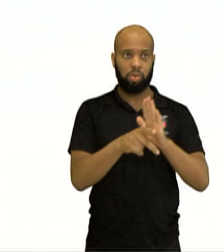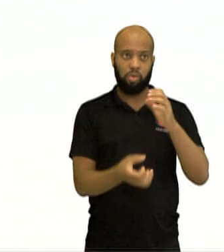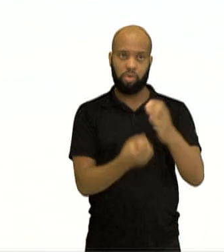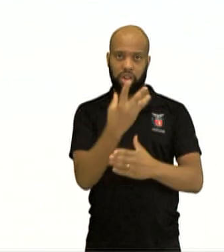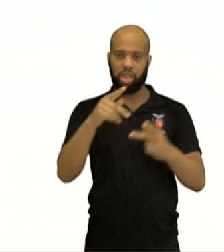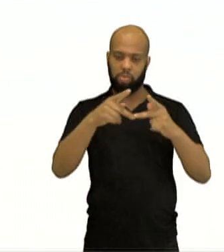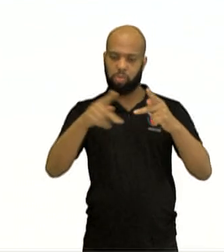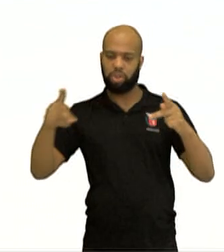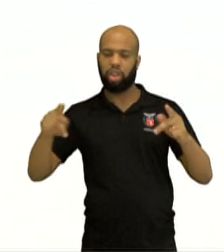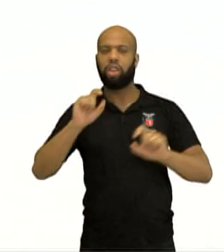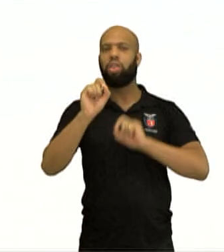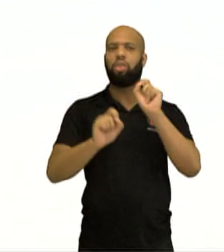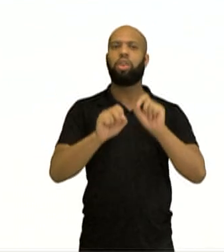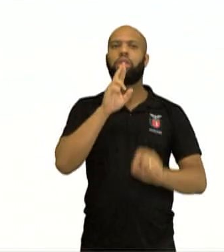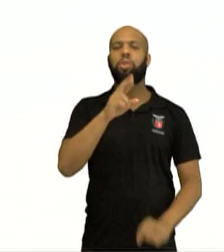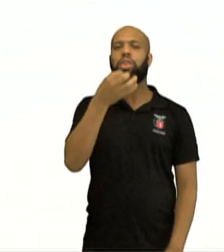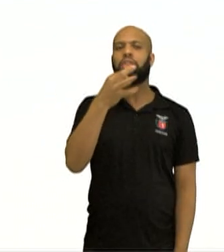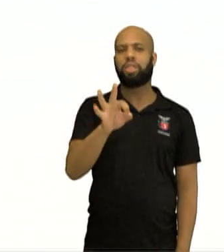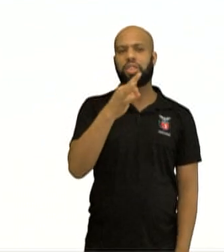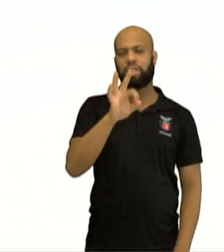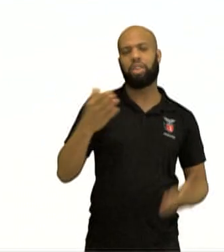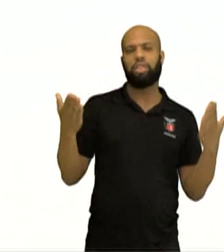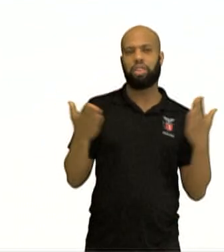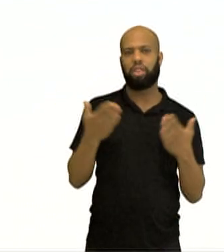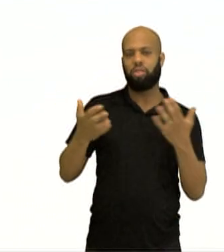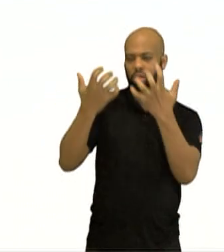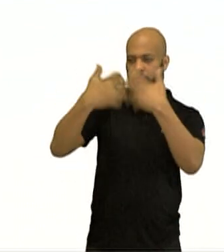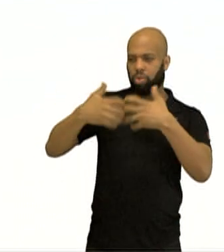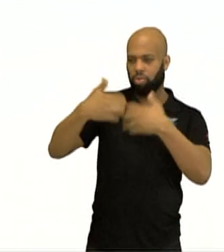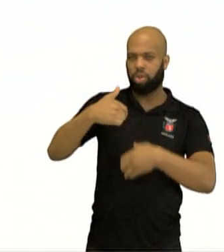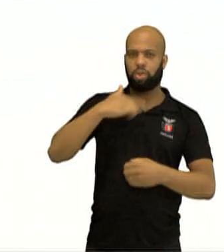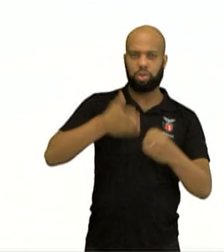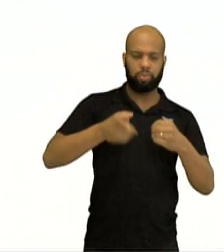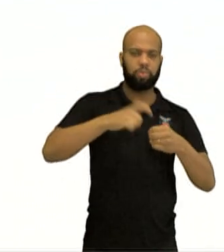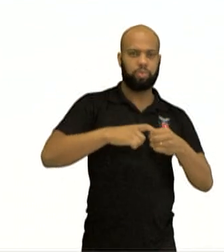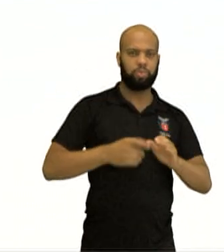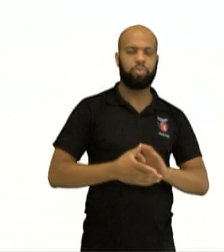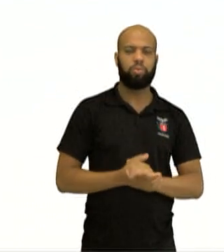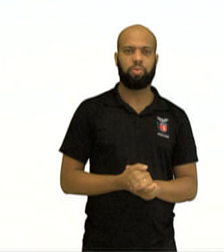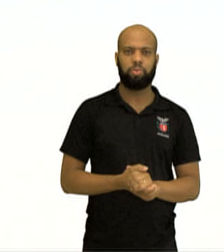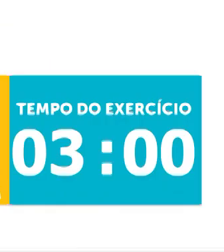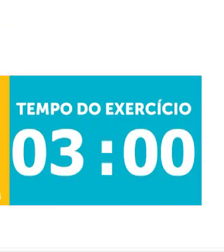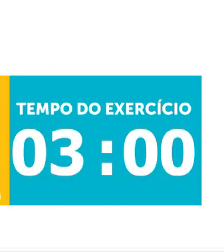aminoácidos formadores de proteínas. Essa é bem tranquilinho, dá um tempinho para vocês.